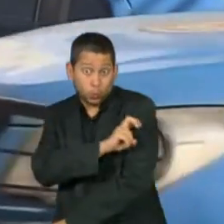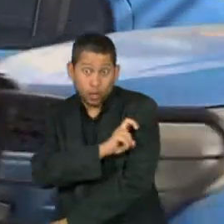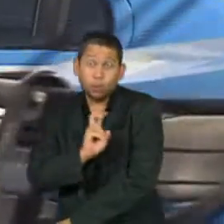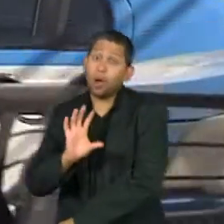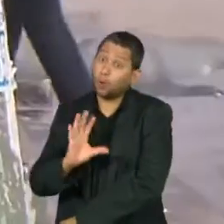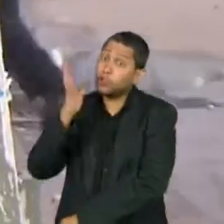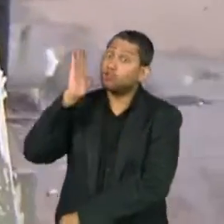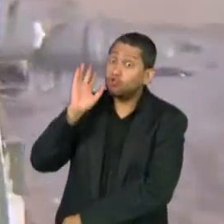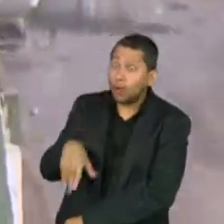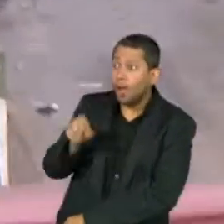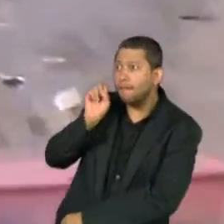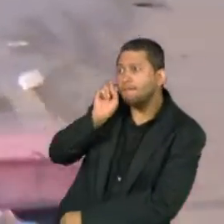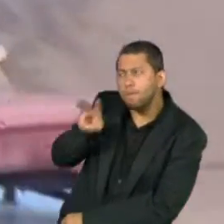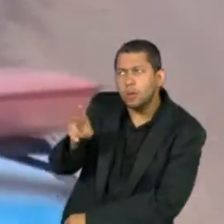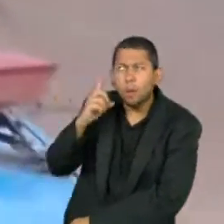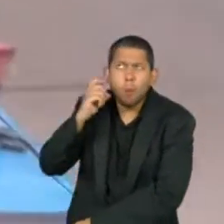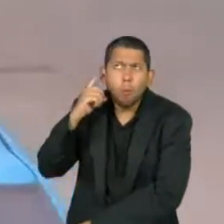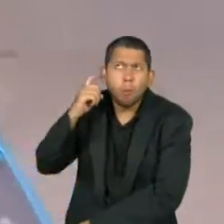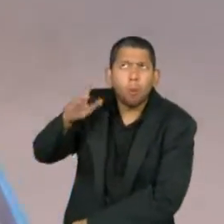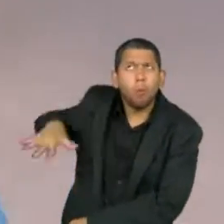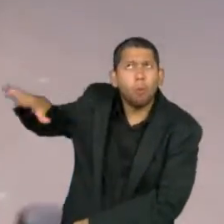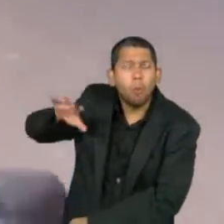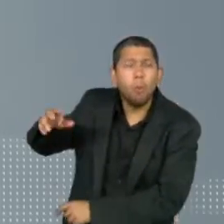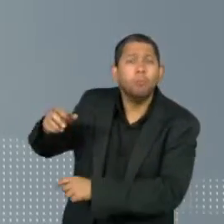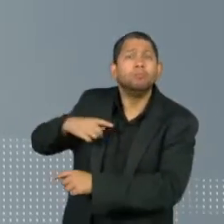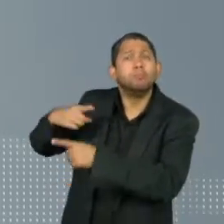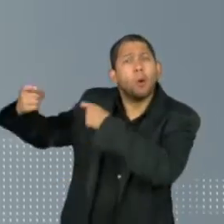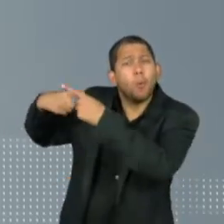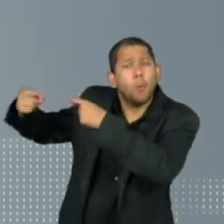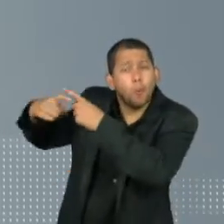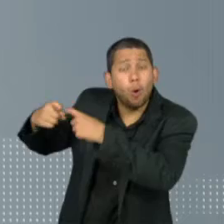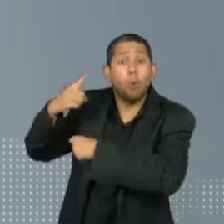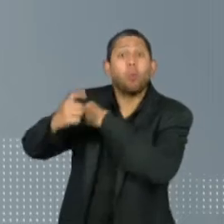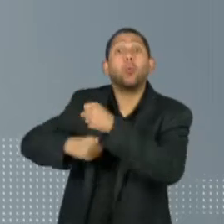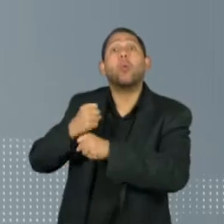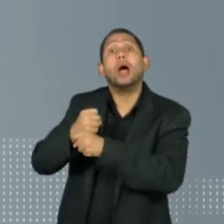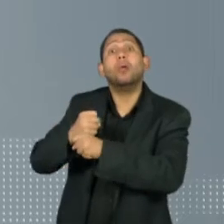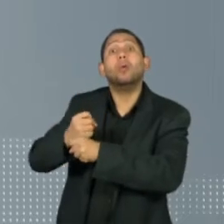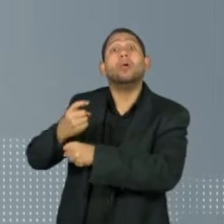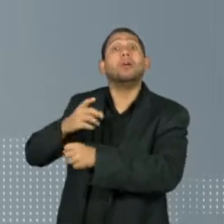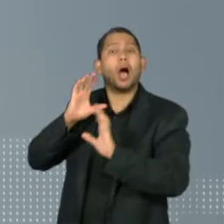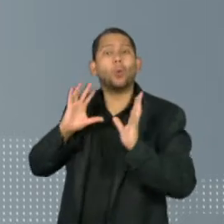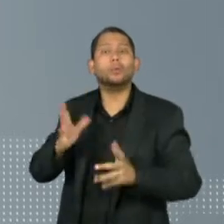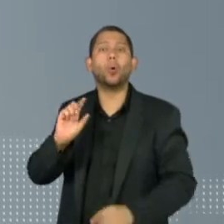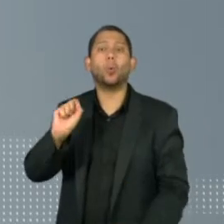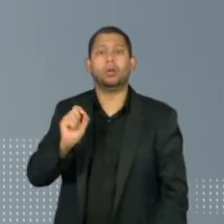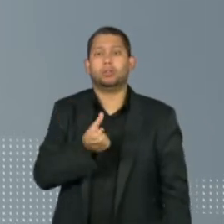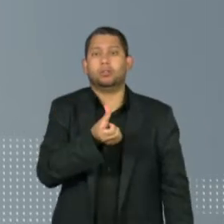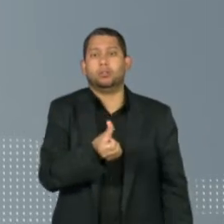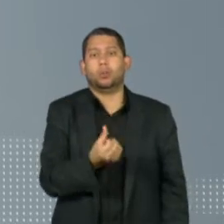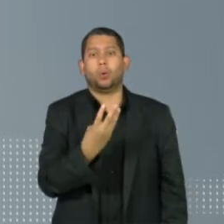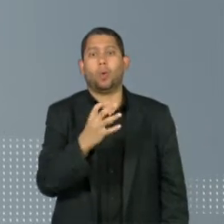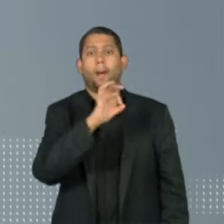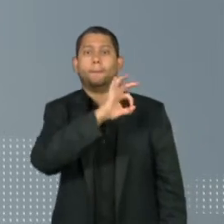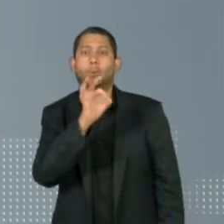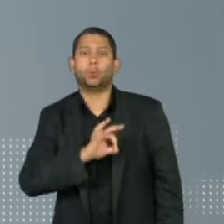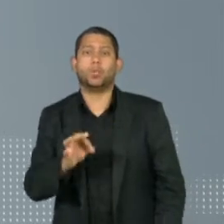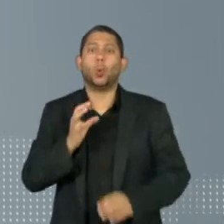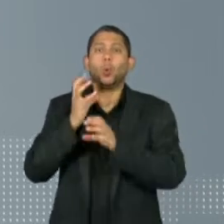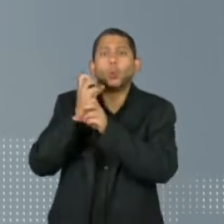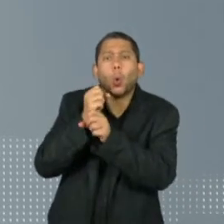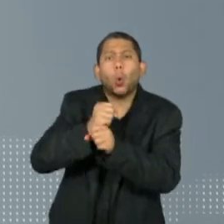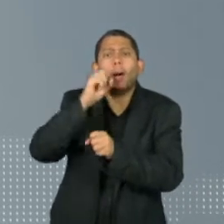menos 6 operações policiais em um ano tiveram uma redução de cerca de 64% no